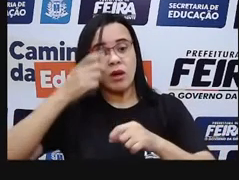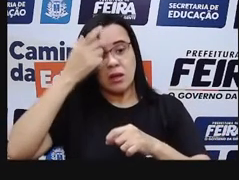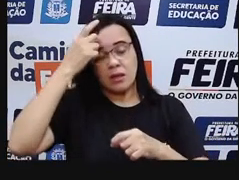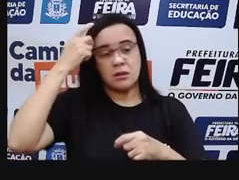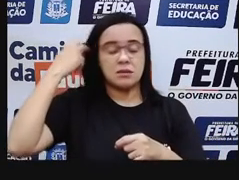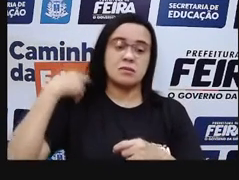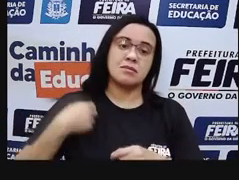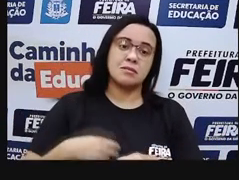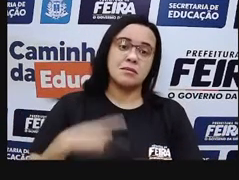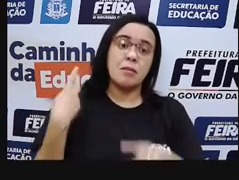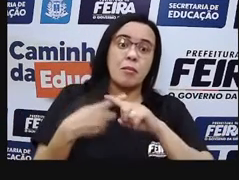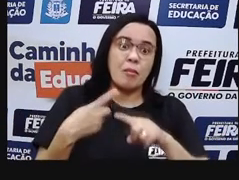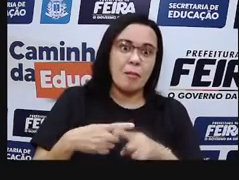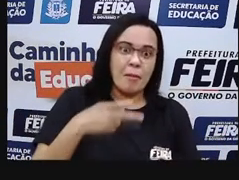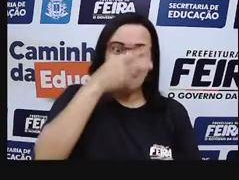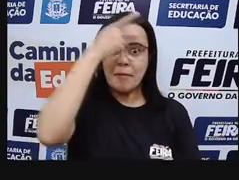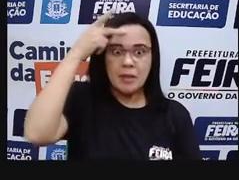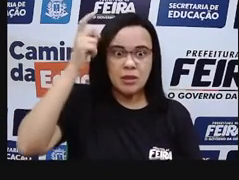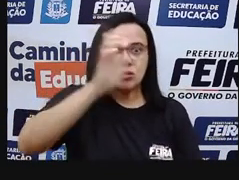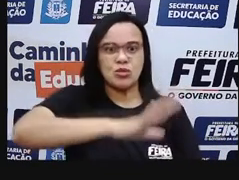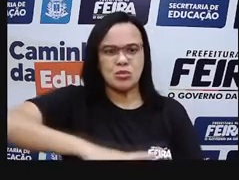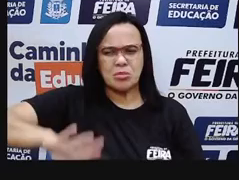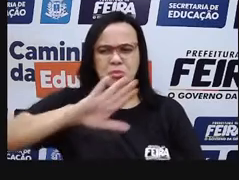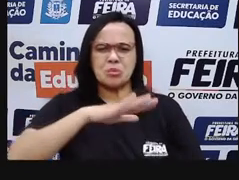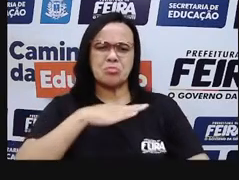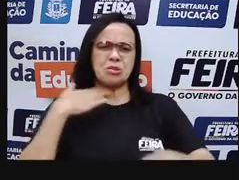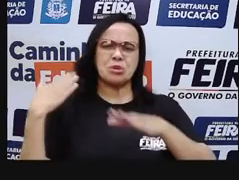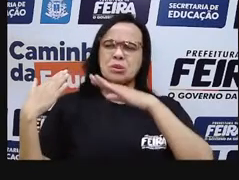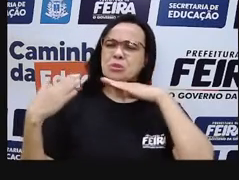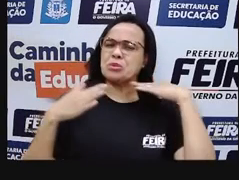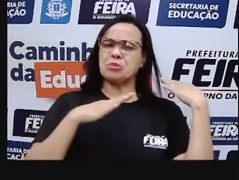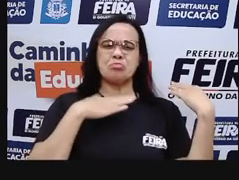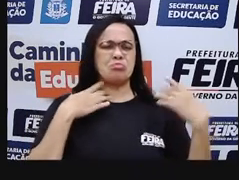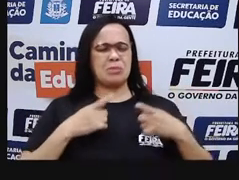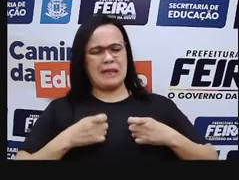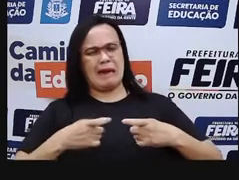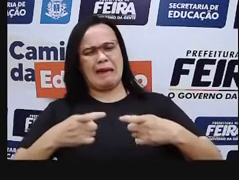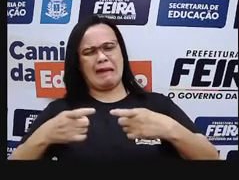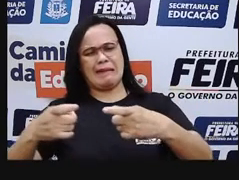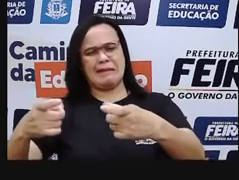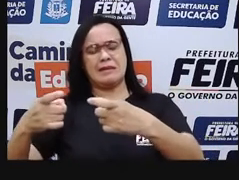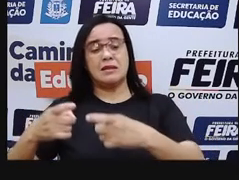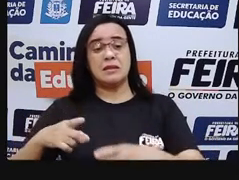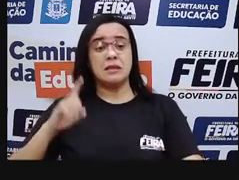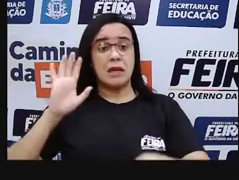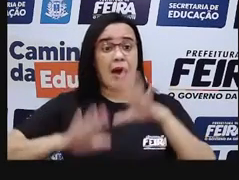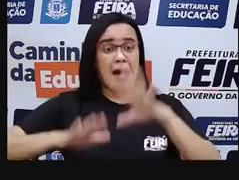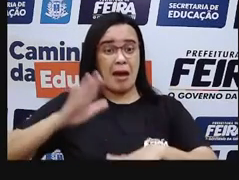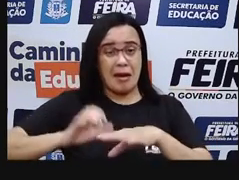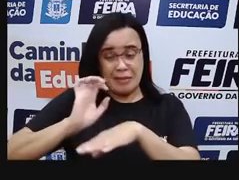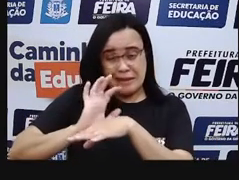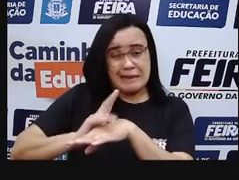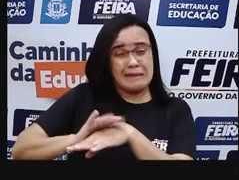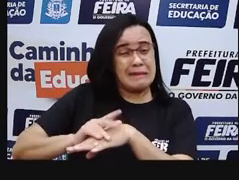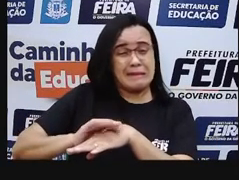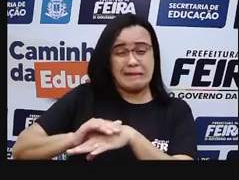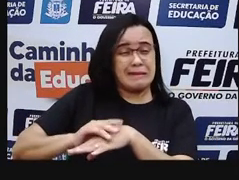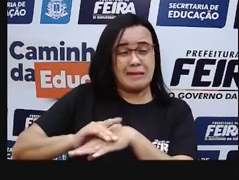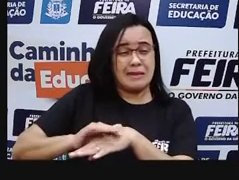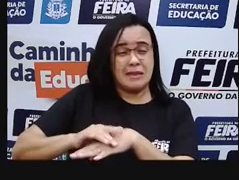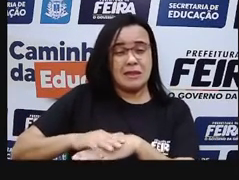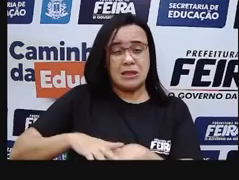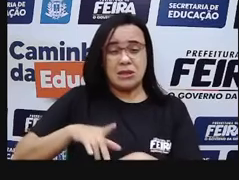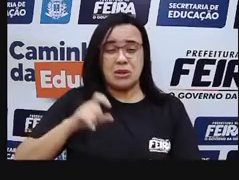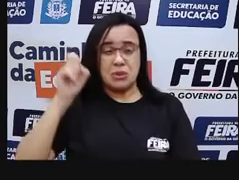morriam com infecções bacterianas e quando é ouvir o uso né em massa em grande escala em